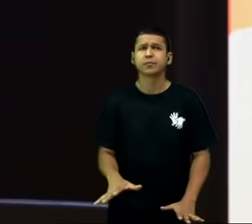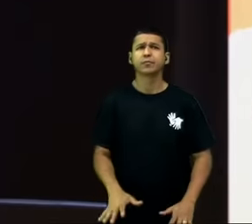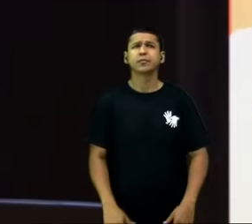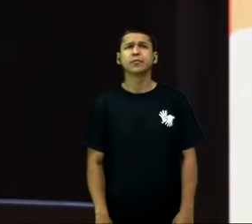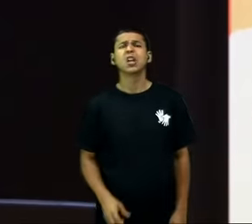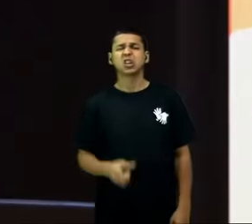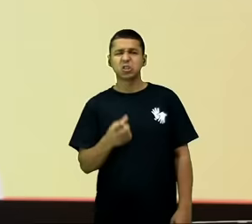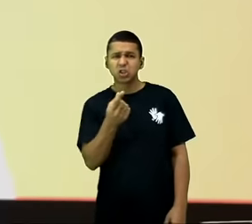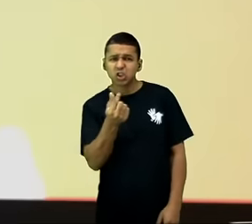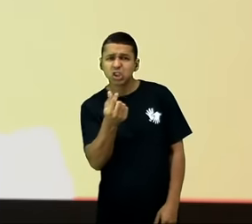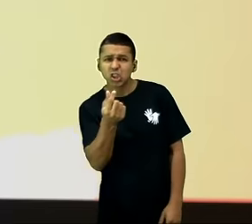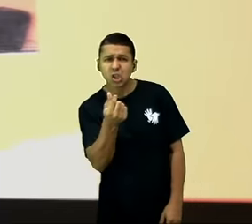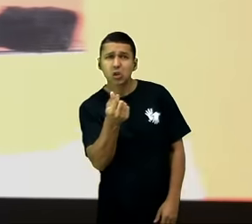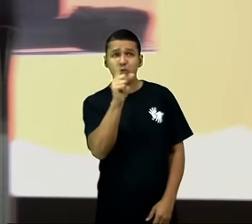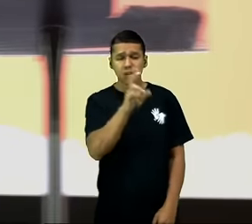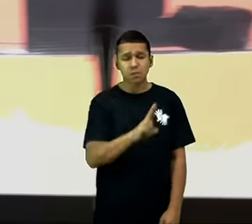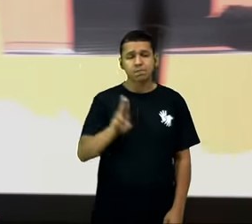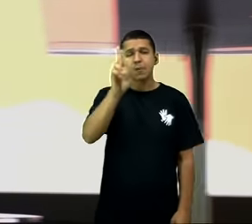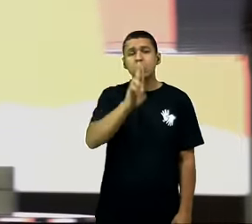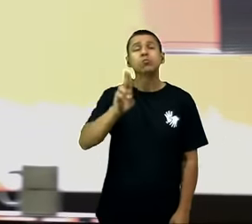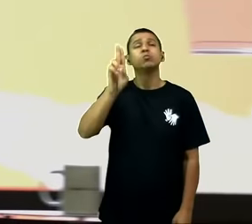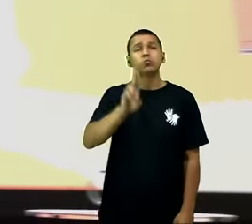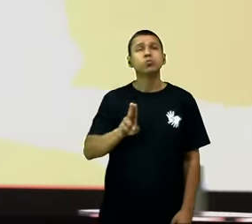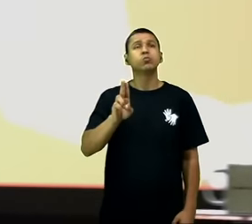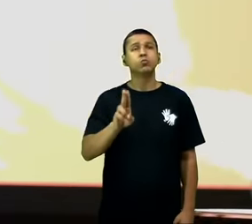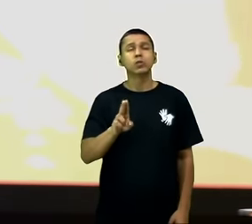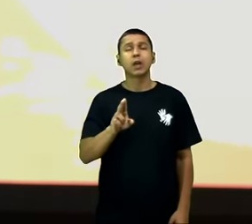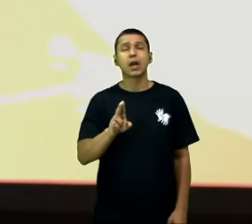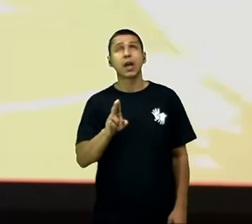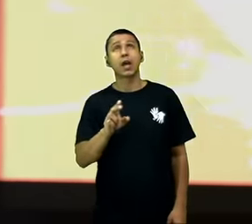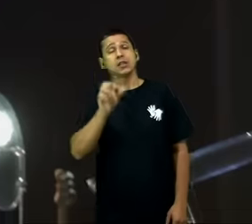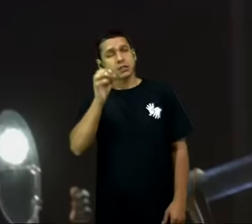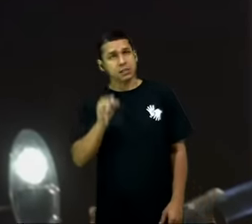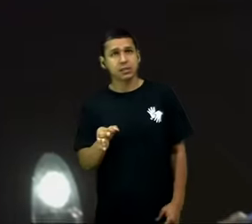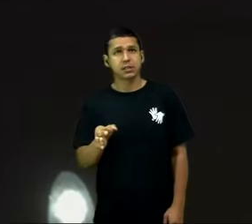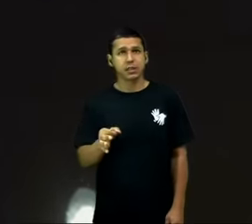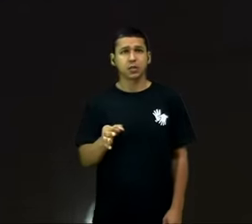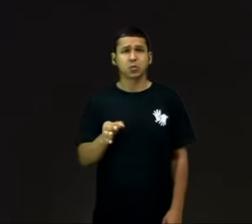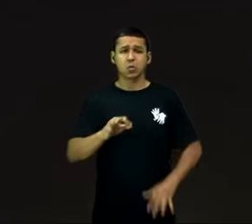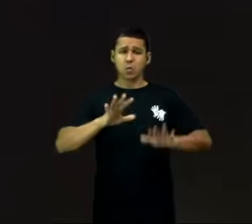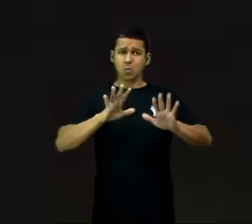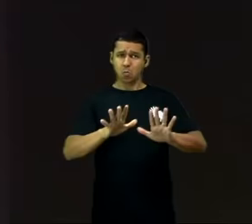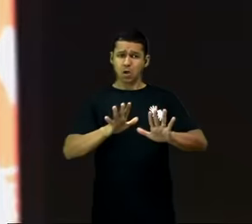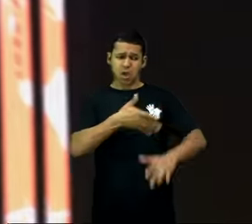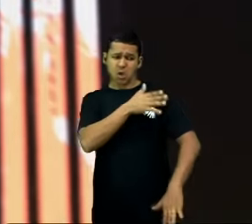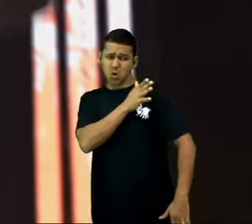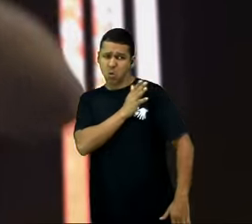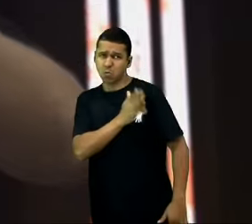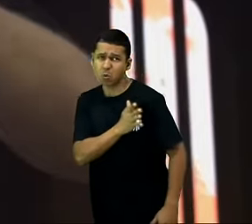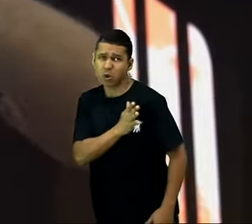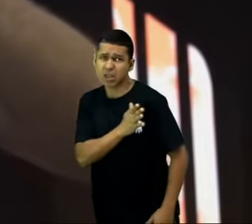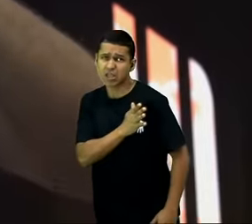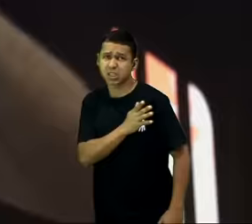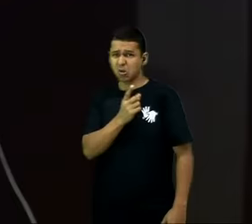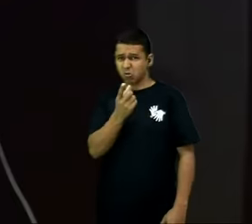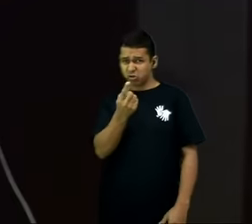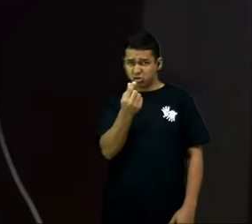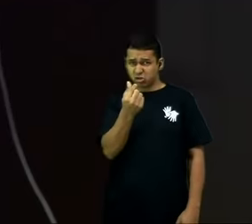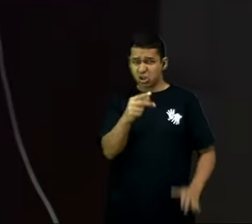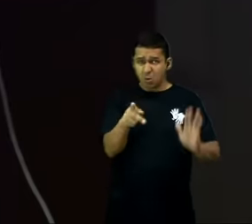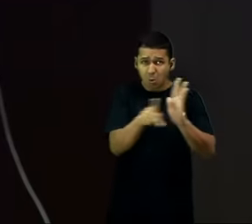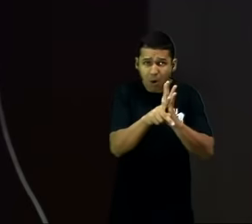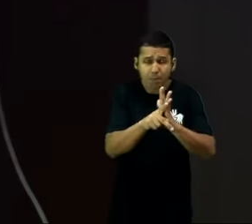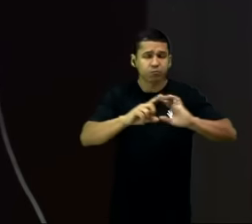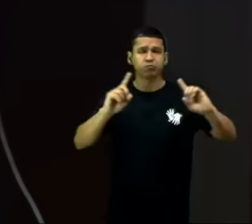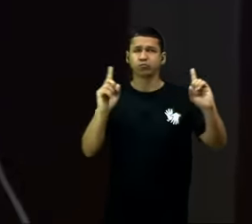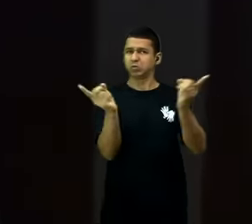jeito que eu quiser, porque eu sou um homem de Deus e sou sábio para isso. Agora, no meu coração, dinheiro não vai ter nunca o meu coração. Quem está comigo aqui? Levanta a mão e diga assim: o